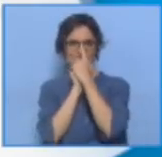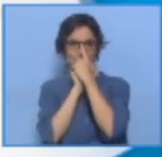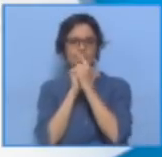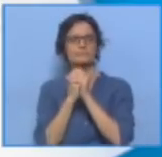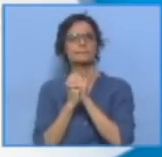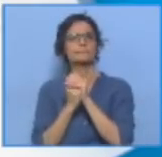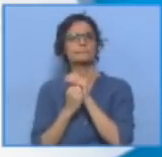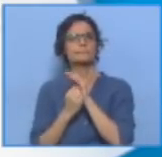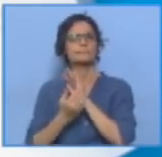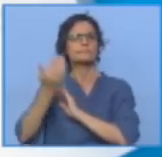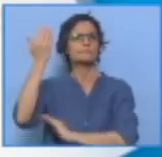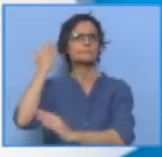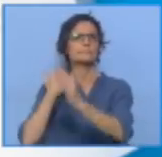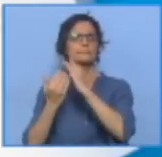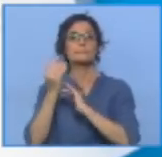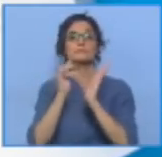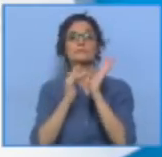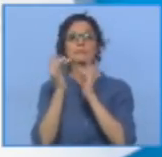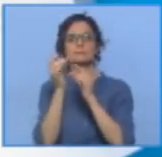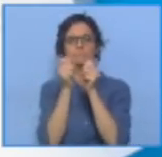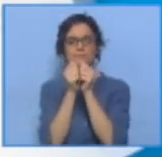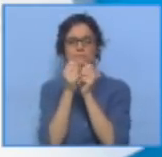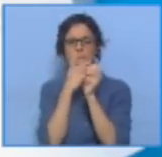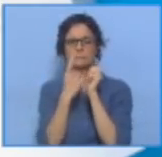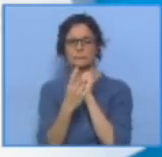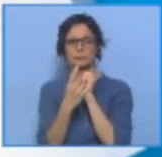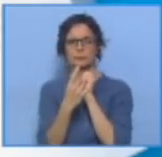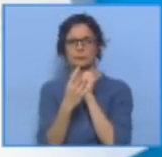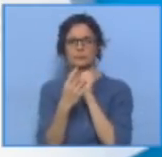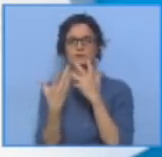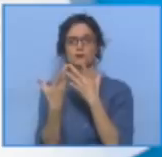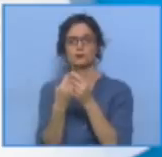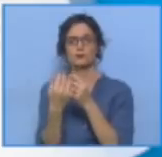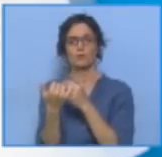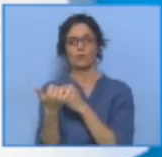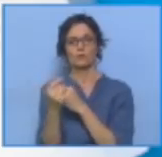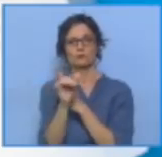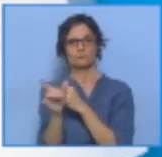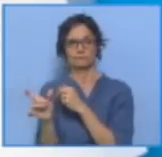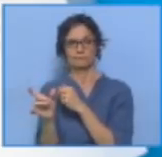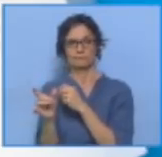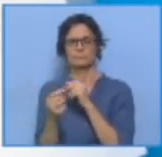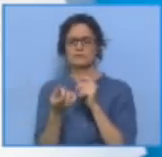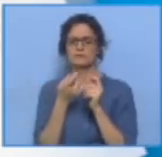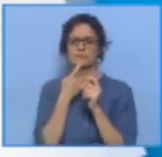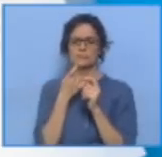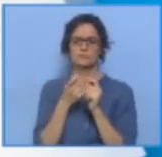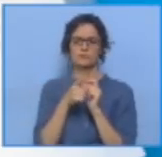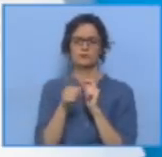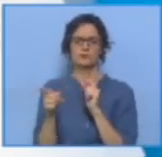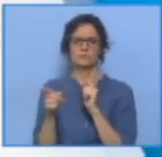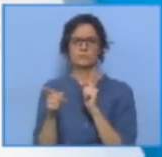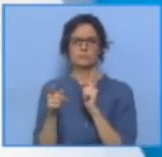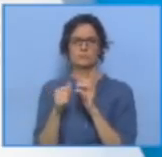Um dia Jesus orava sozinho, estando com ele apenas os discípulos. Então perguntou-lhes: